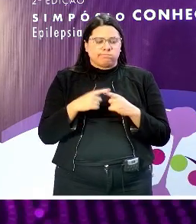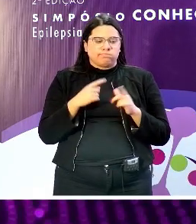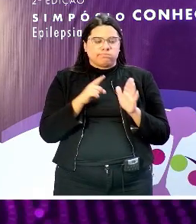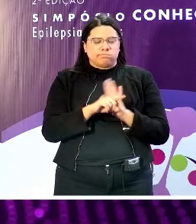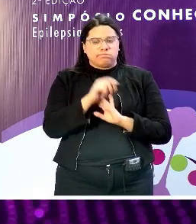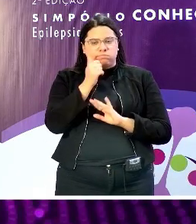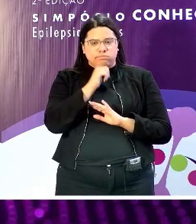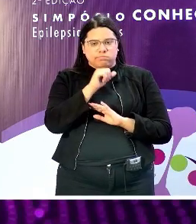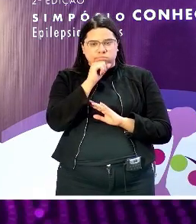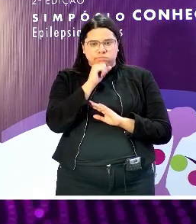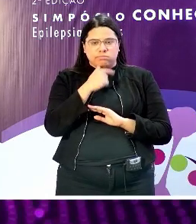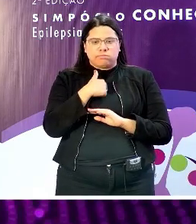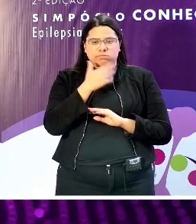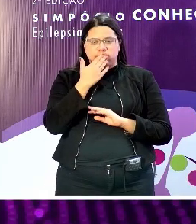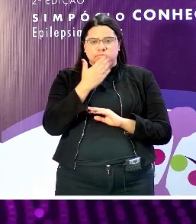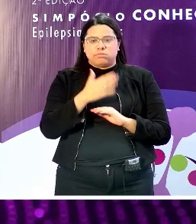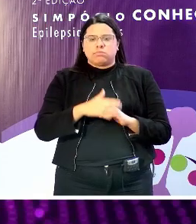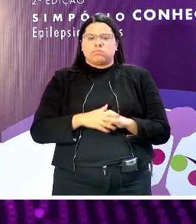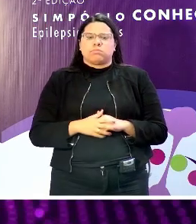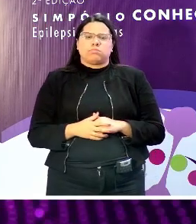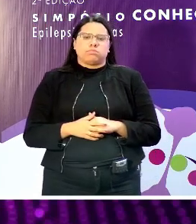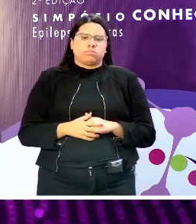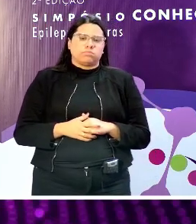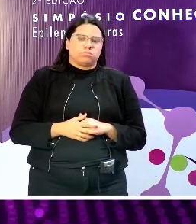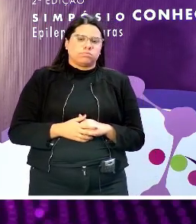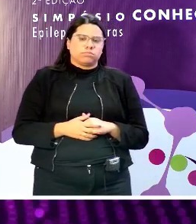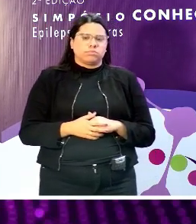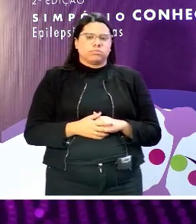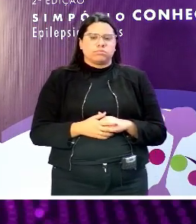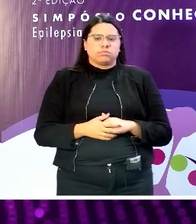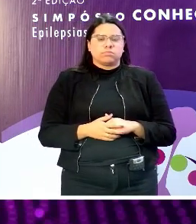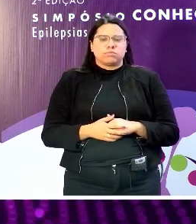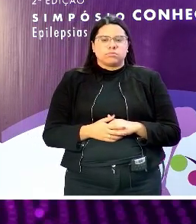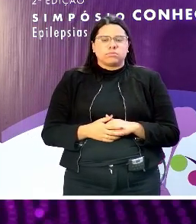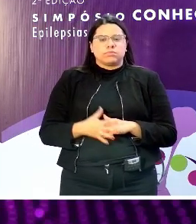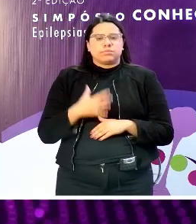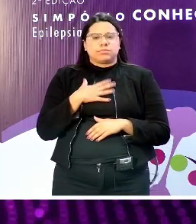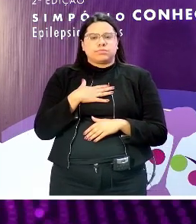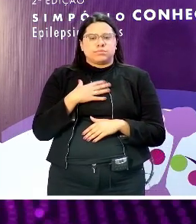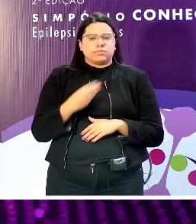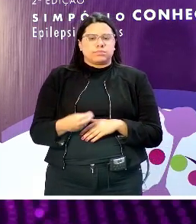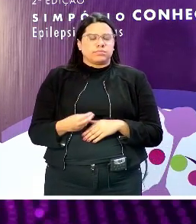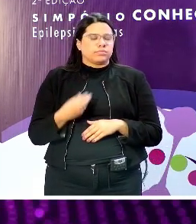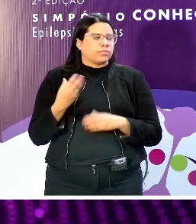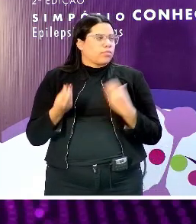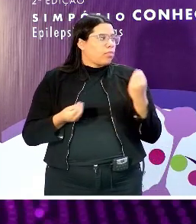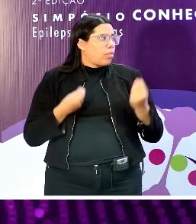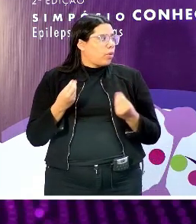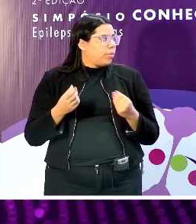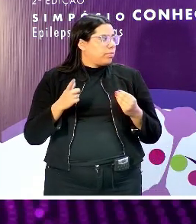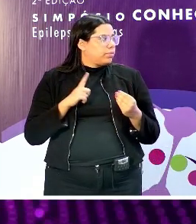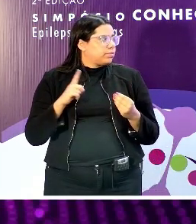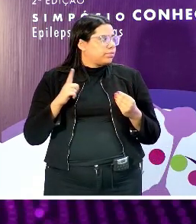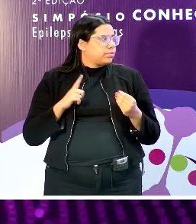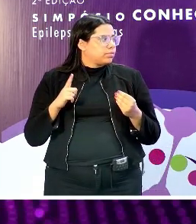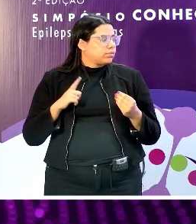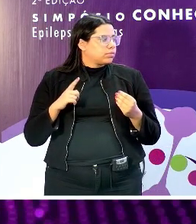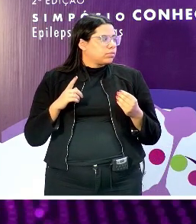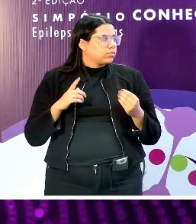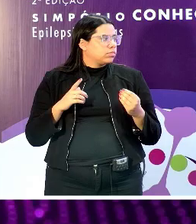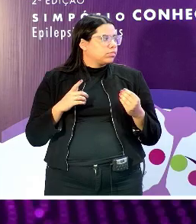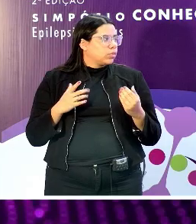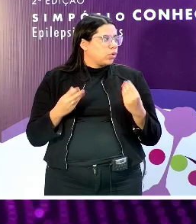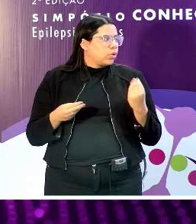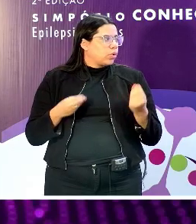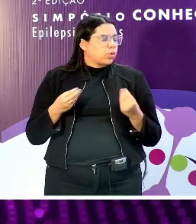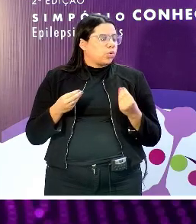mães, eu pedi um panorama completo dos filhos para que eu pudesse achar algum tipo de correlação com a resistência